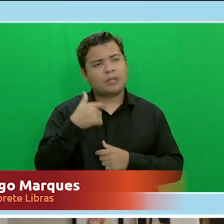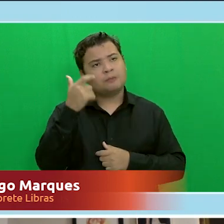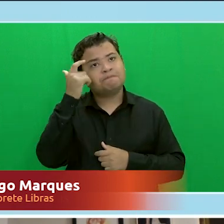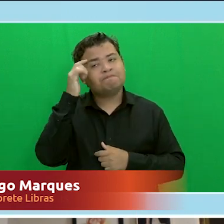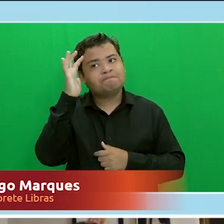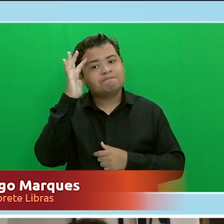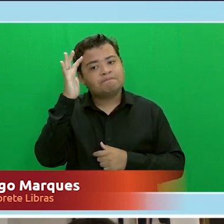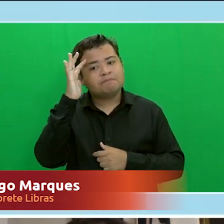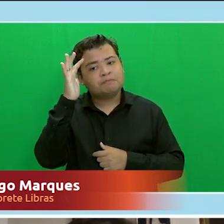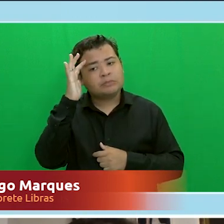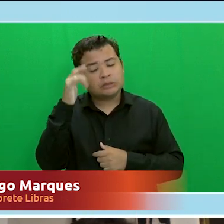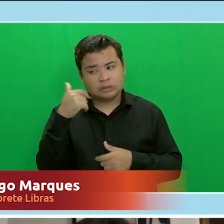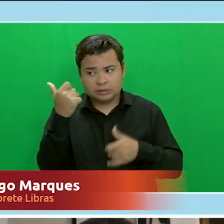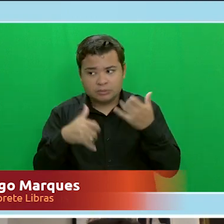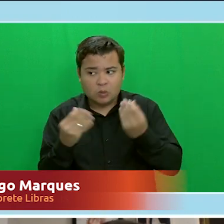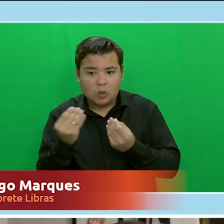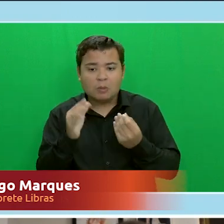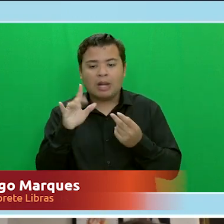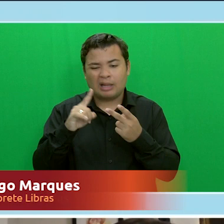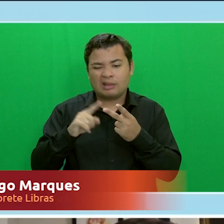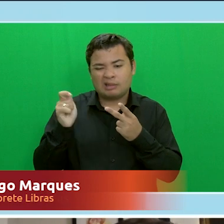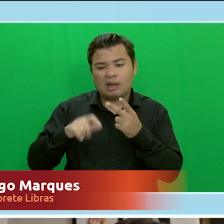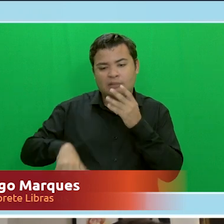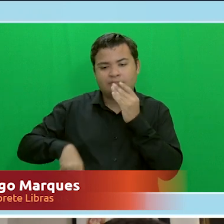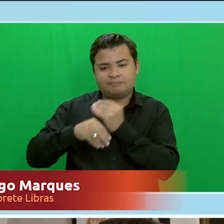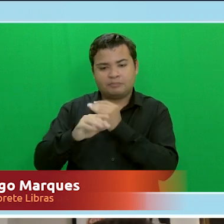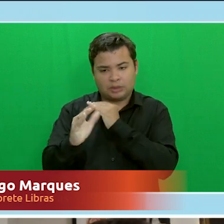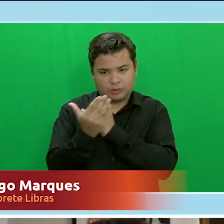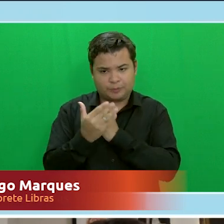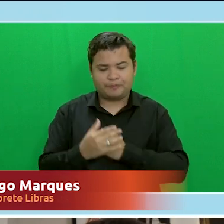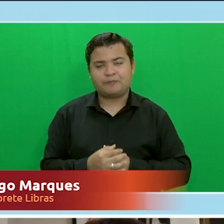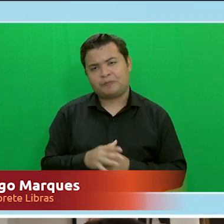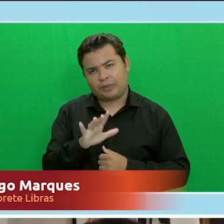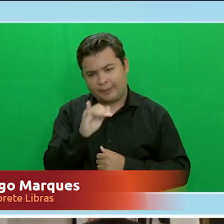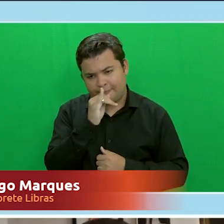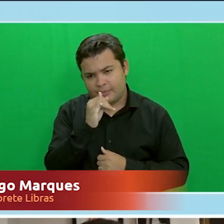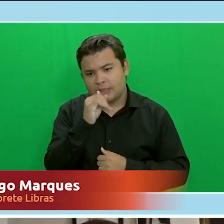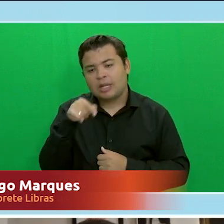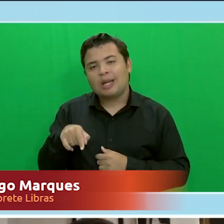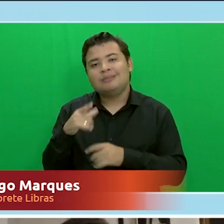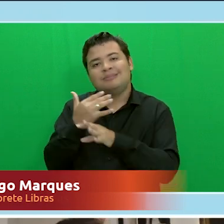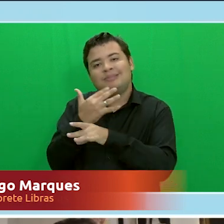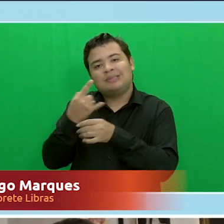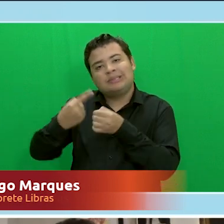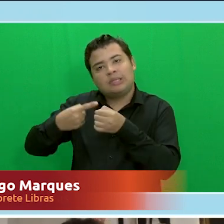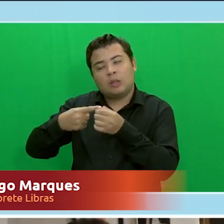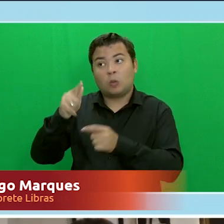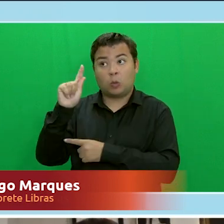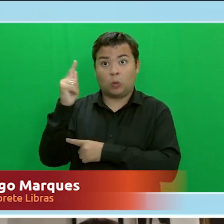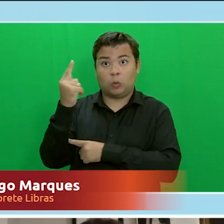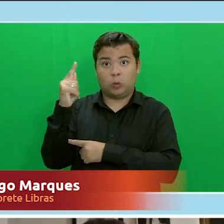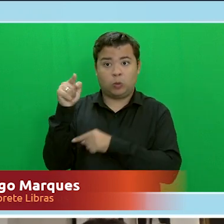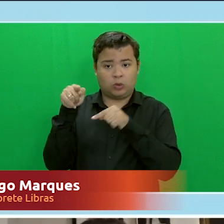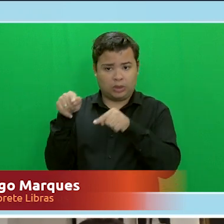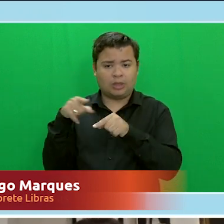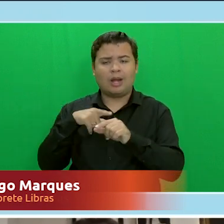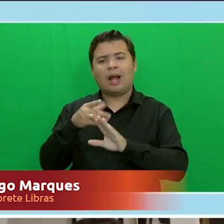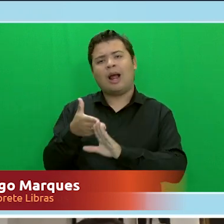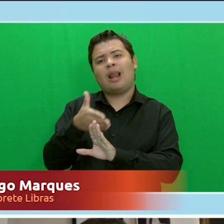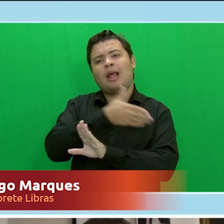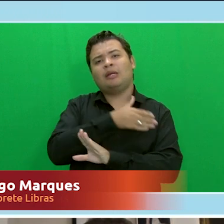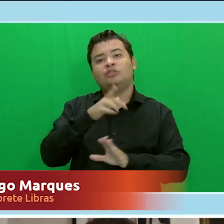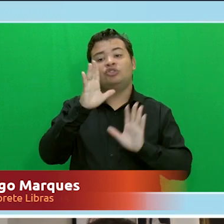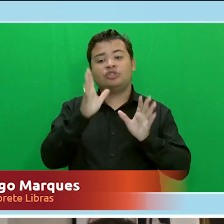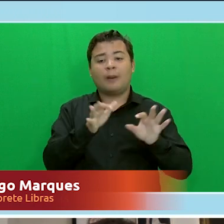Estou aqui pensando, aí Joãozinho vai me ajudando também a pensar nisso. Por exemplo, Goiânia é uma cidade que